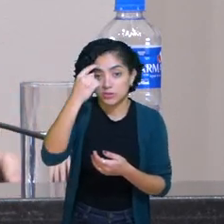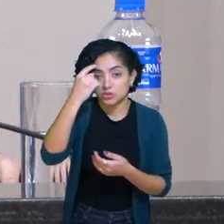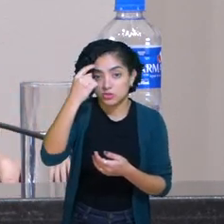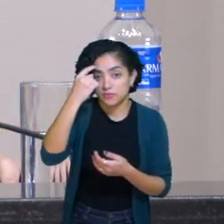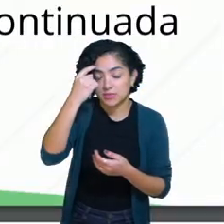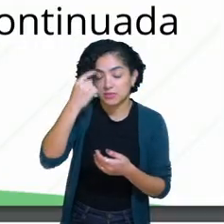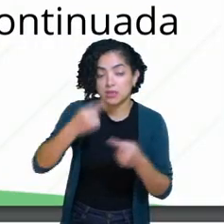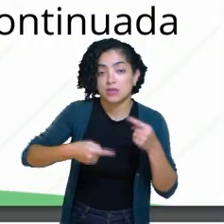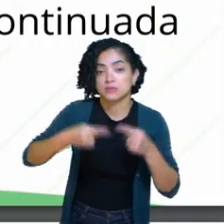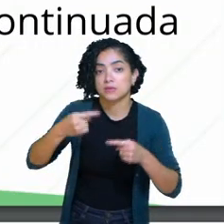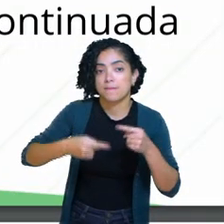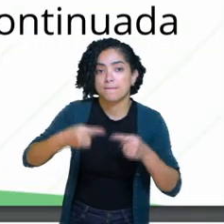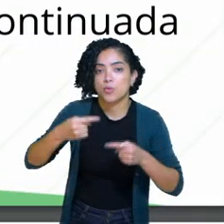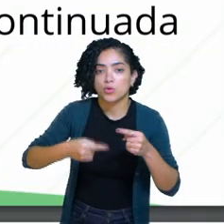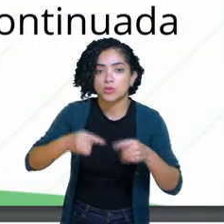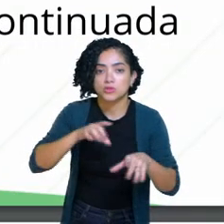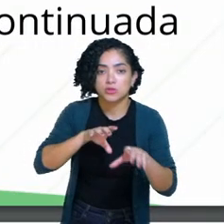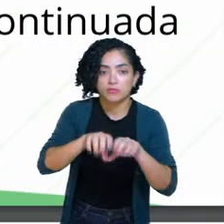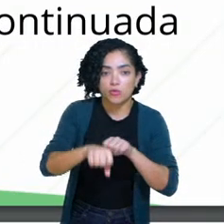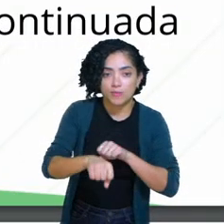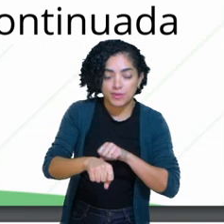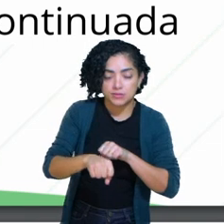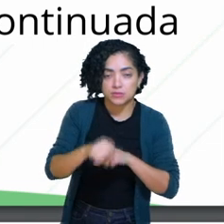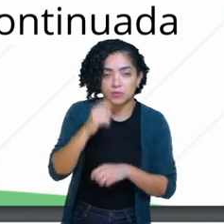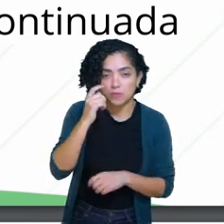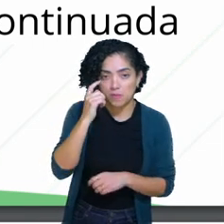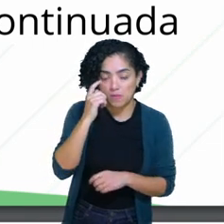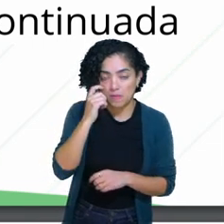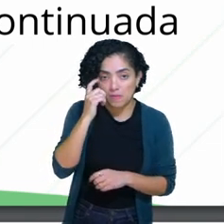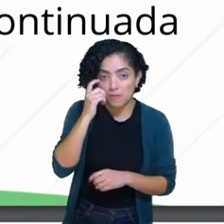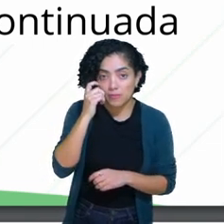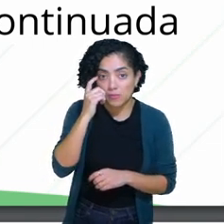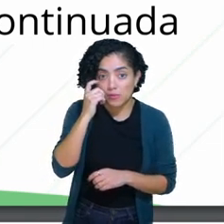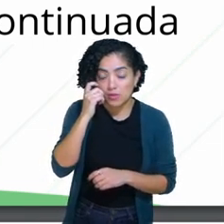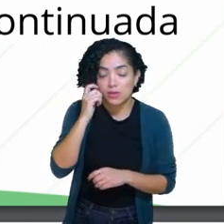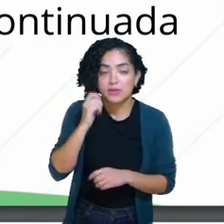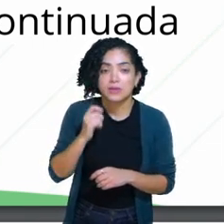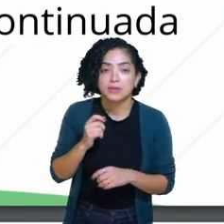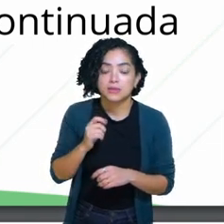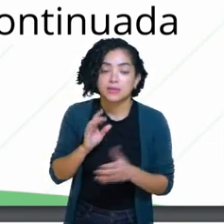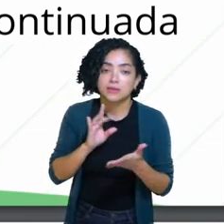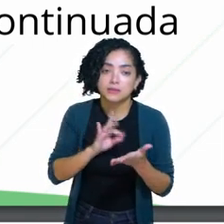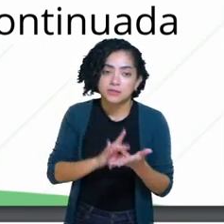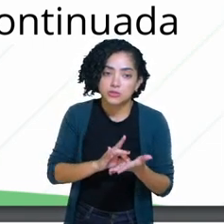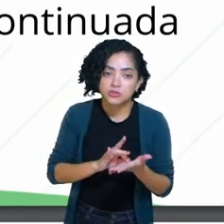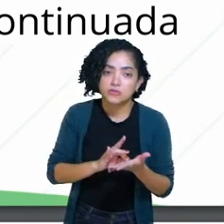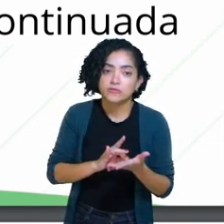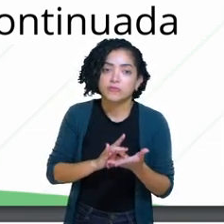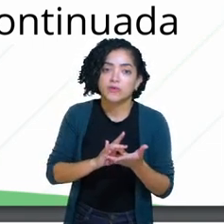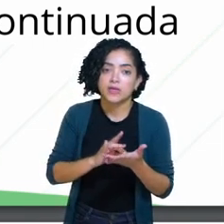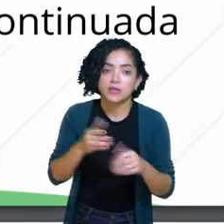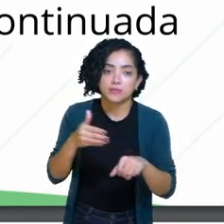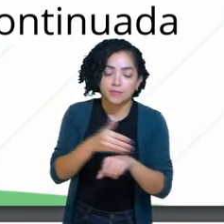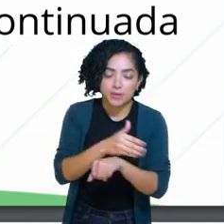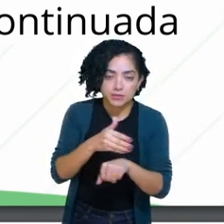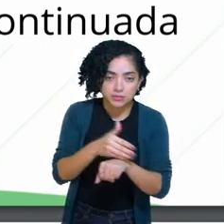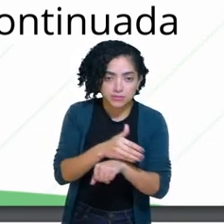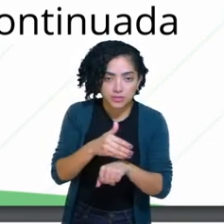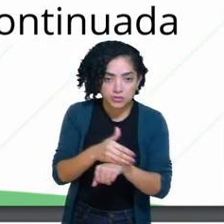política né de Formação eh docente que ela seja de fato coletiva e participativo